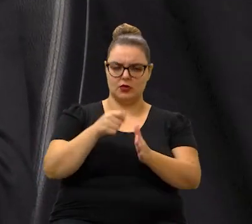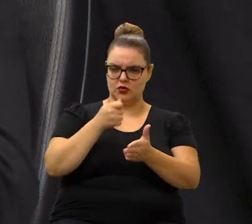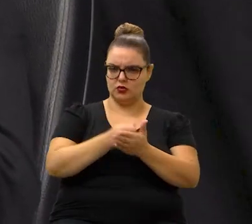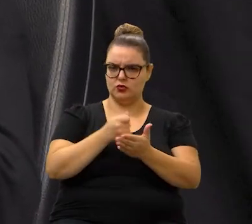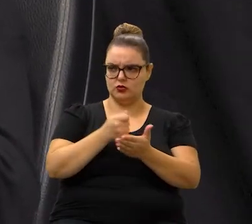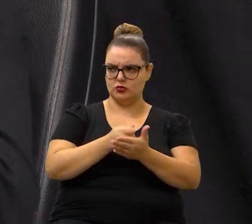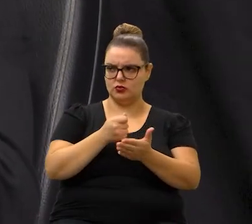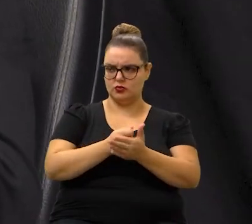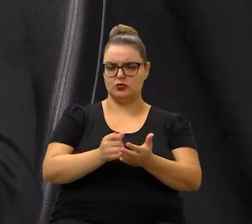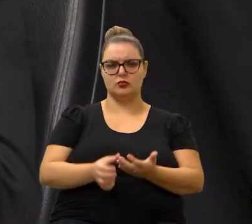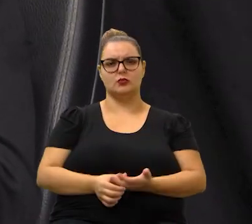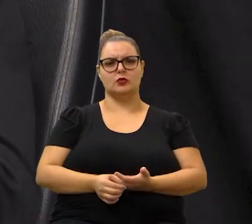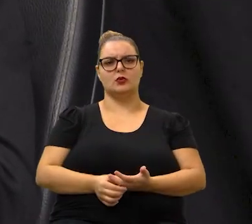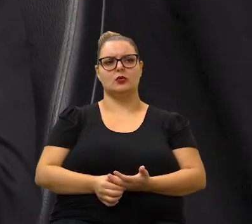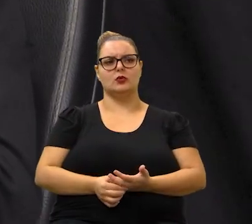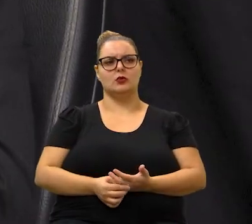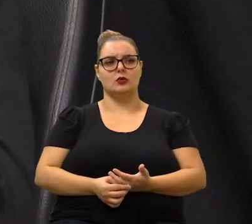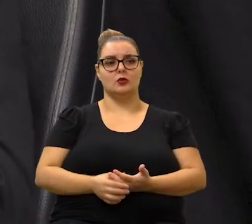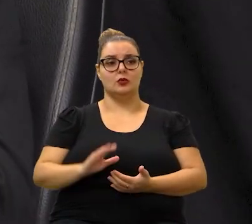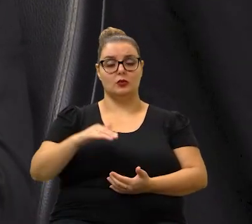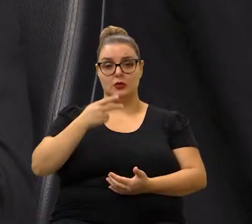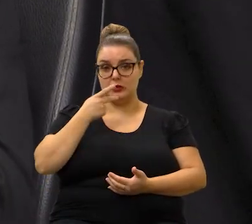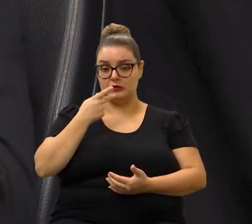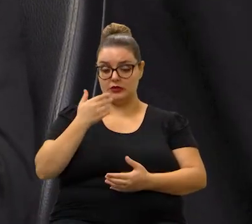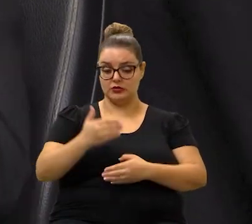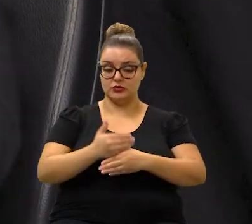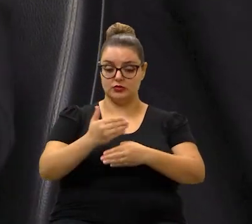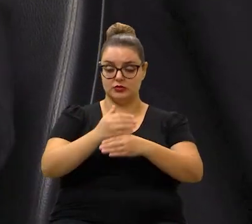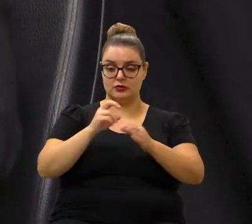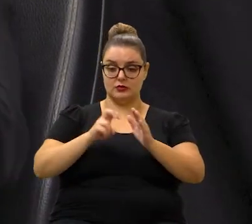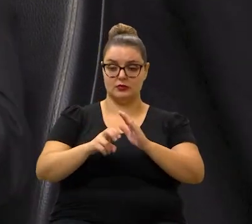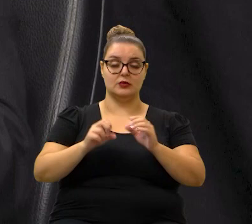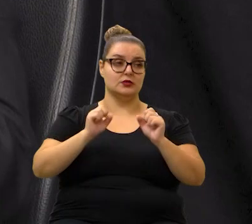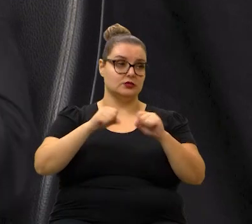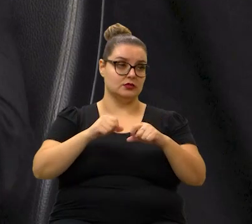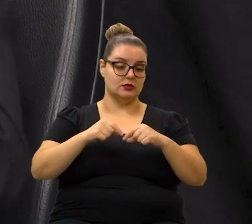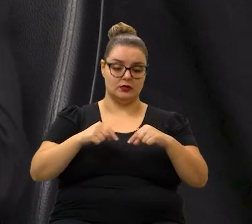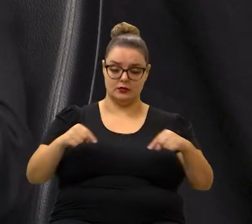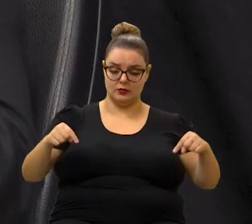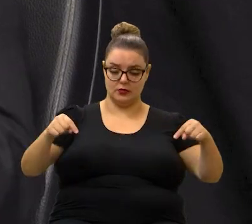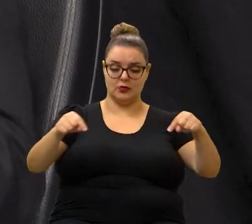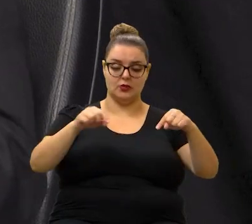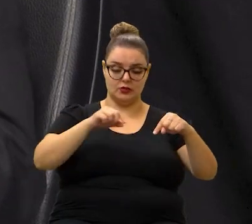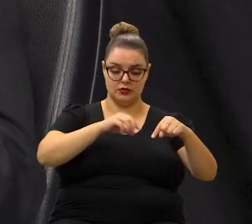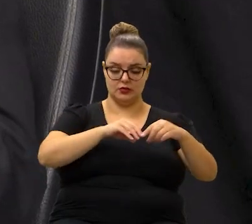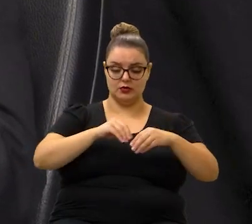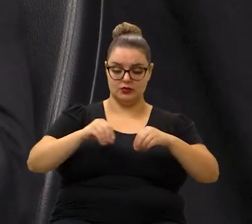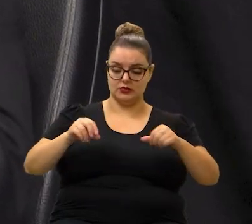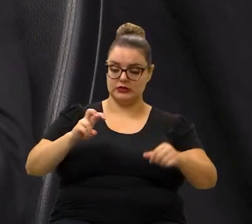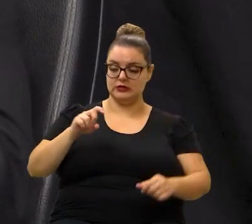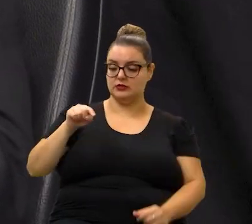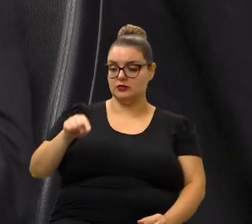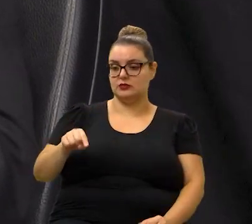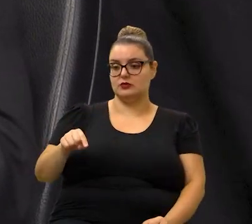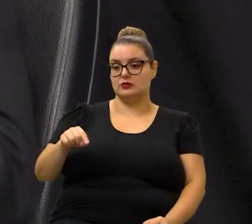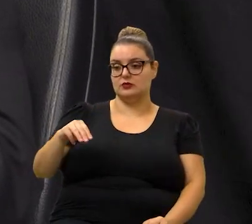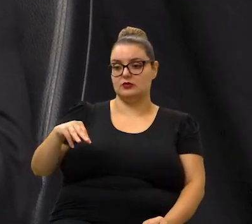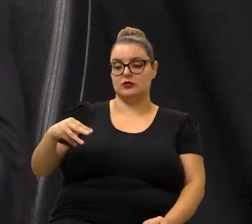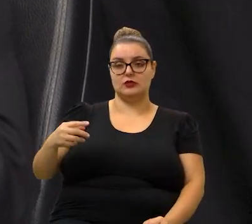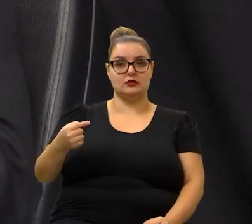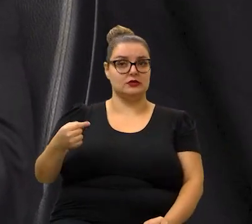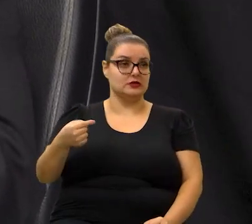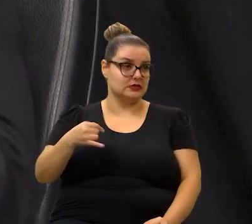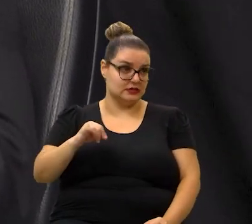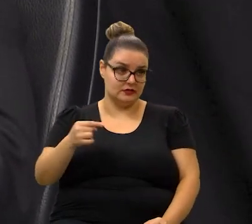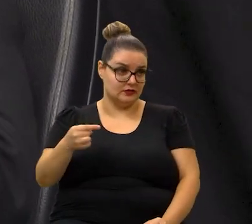rígidas quando se fala de construir uma creche hoje você precisa de um terreno de 5.000 M Se for menos que isso eles nem